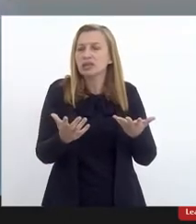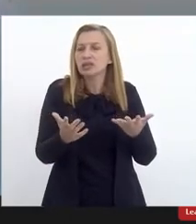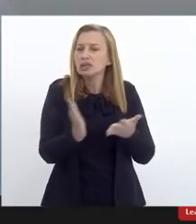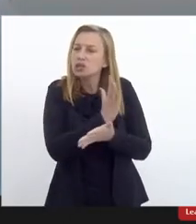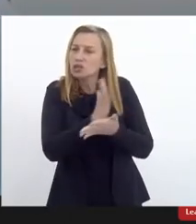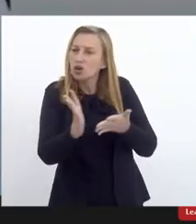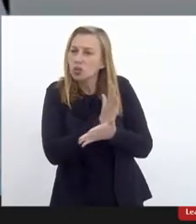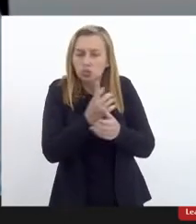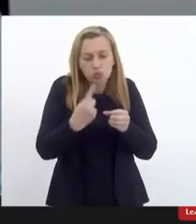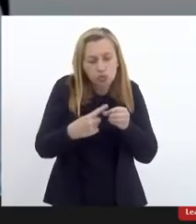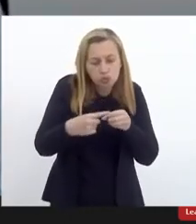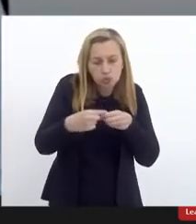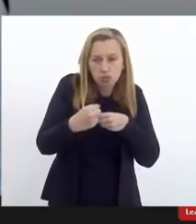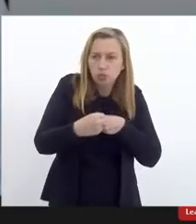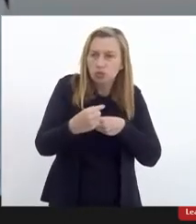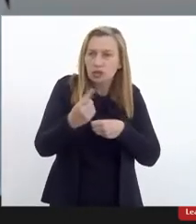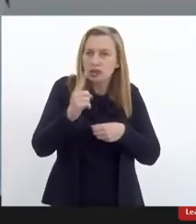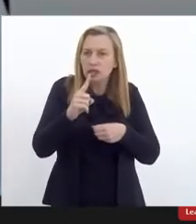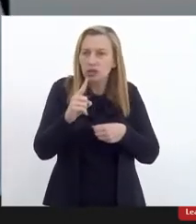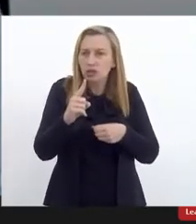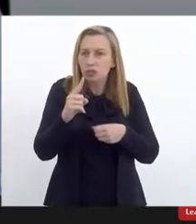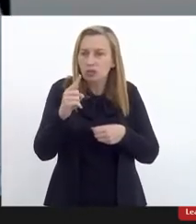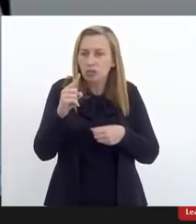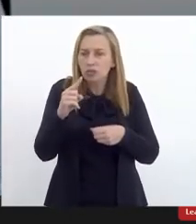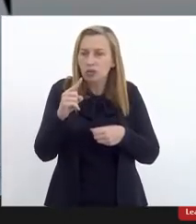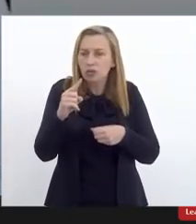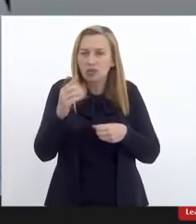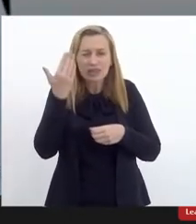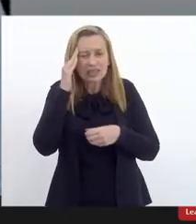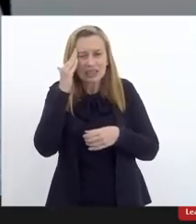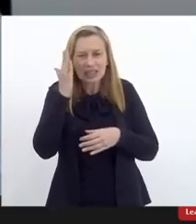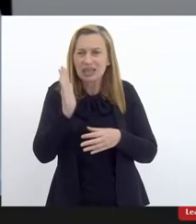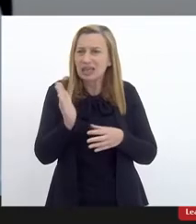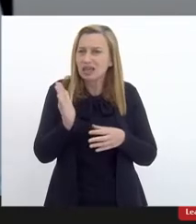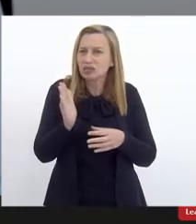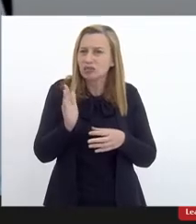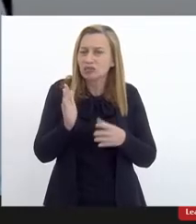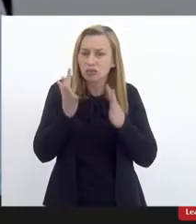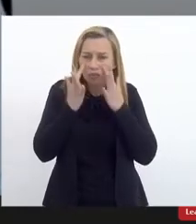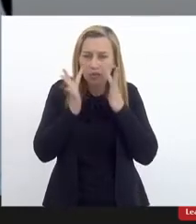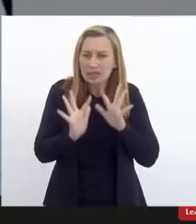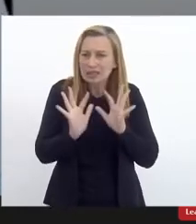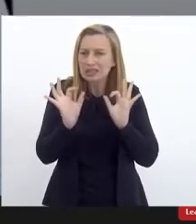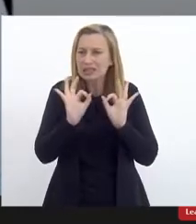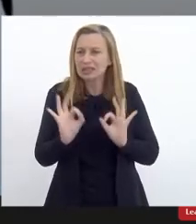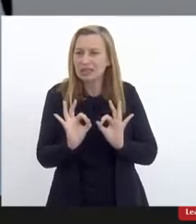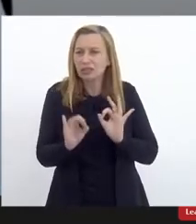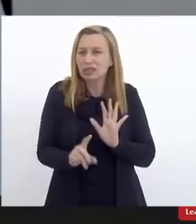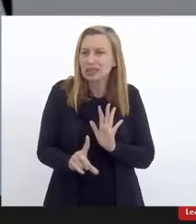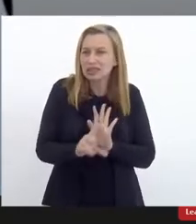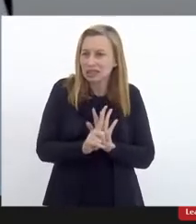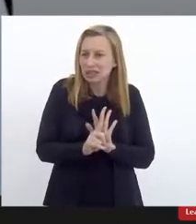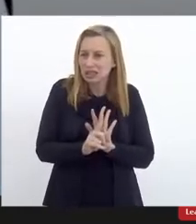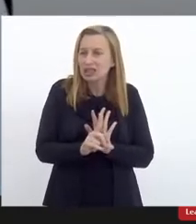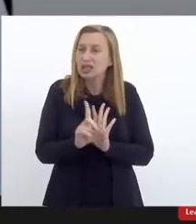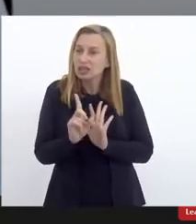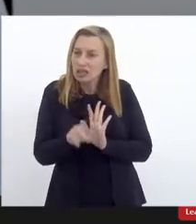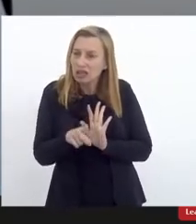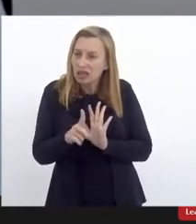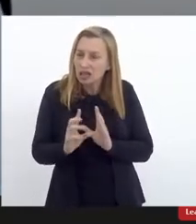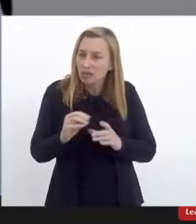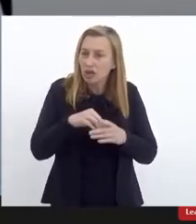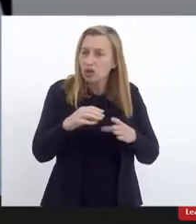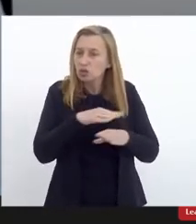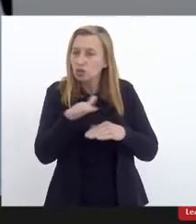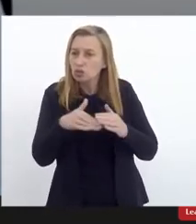alguns municípios que ainda não assimilaram, né, ainda não compreenderam, ainda não estão atentos para essa legislação, que ela é aplicável a